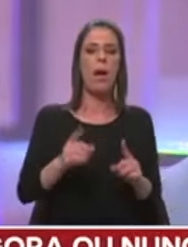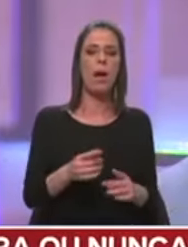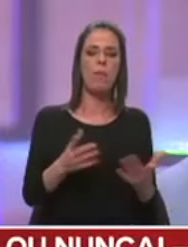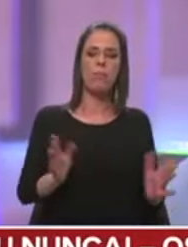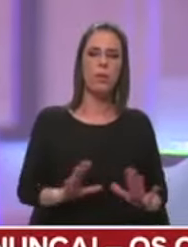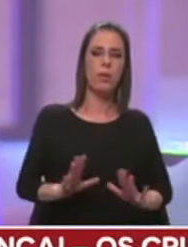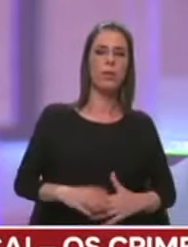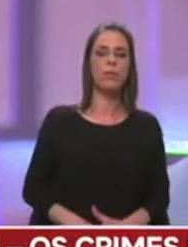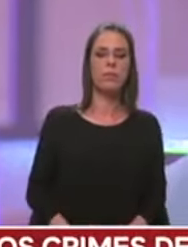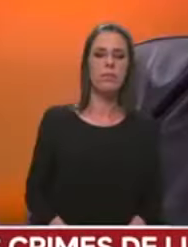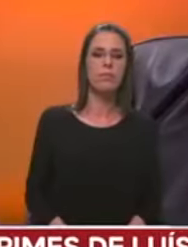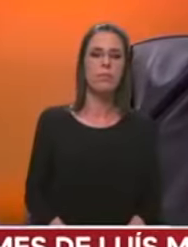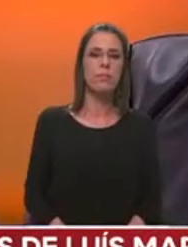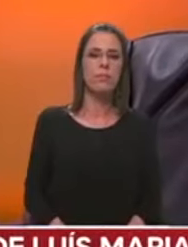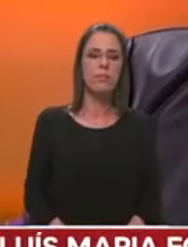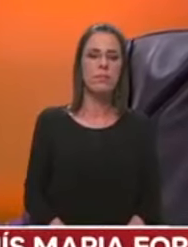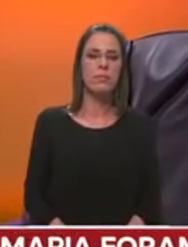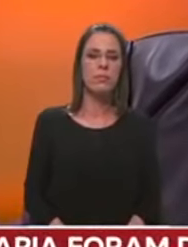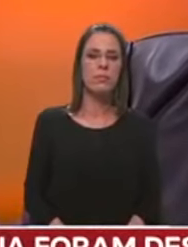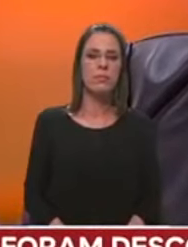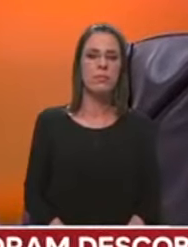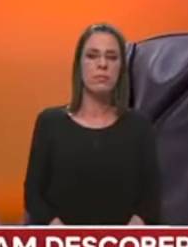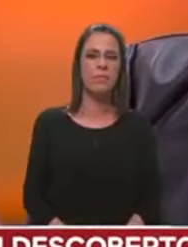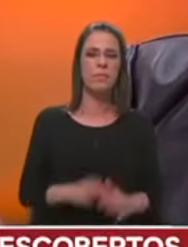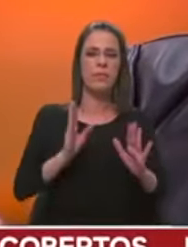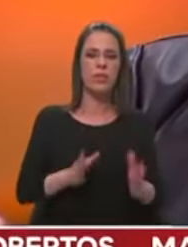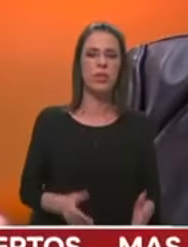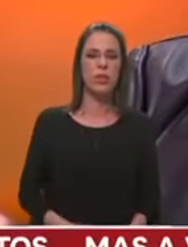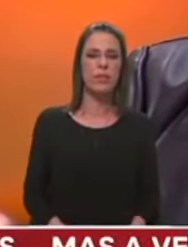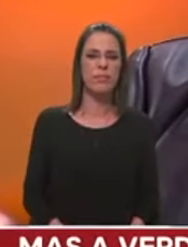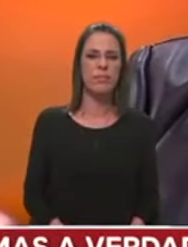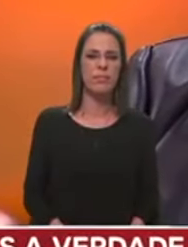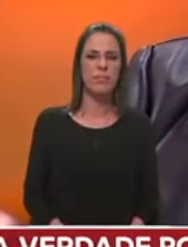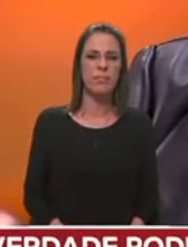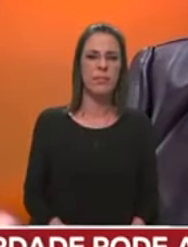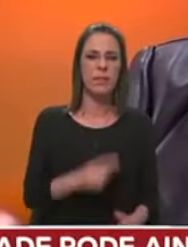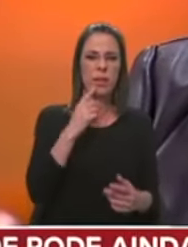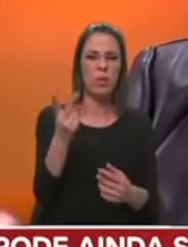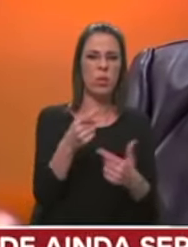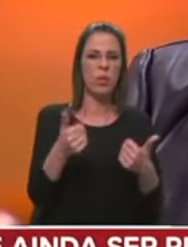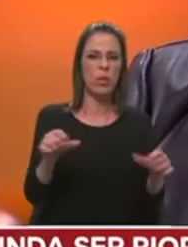isso? Não. Isso foi... Mas eles já andavam muito mal um com o outro.